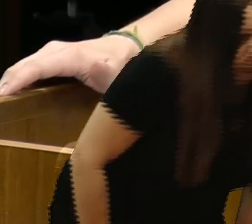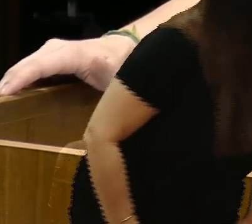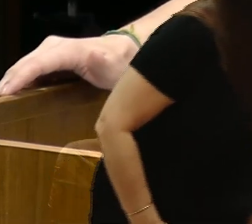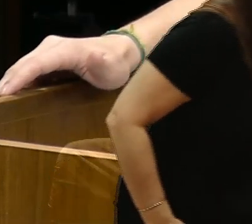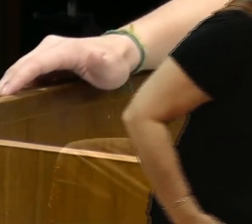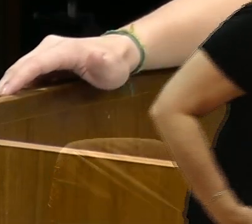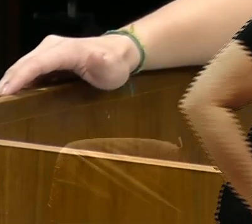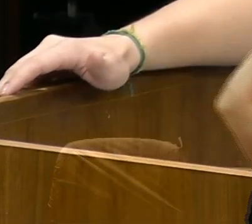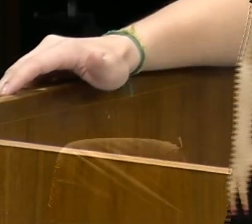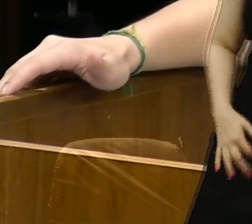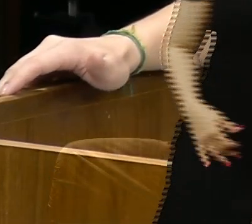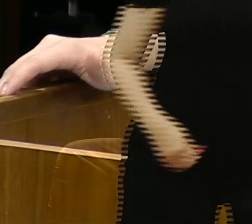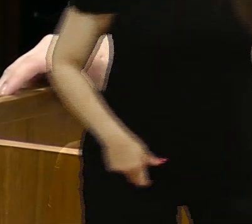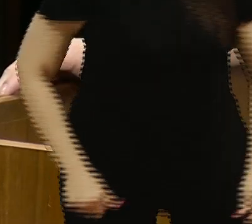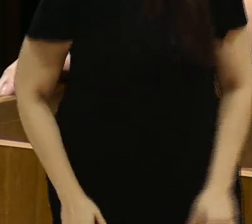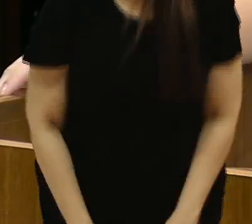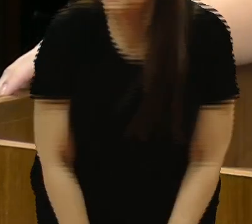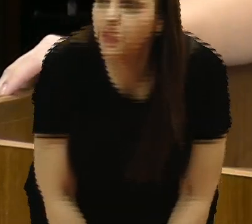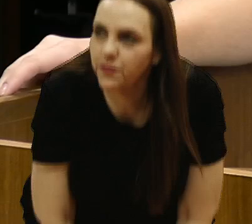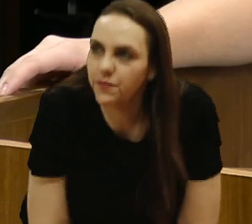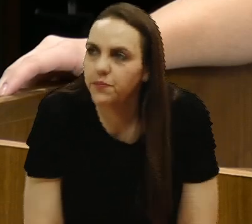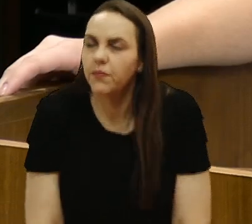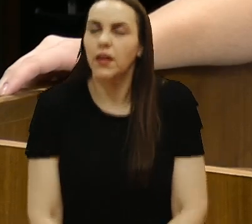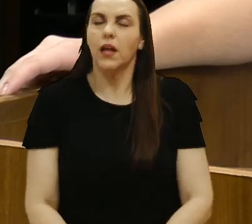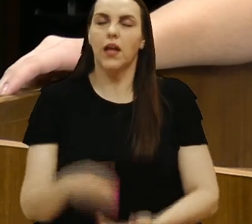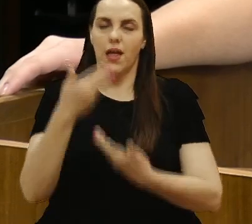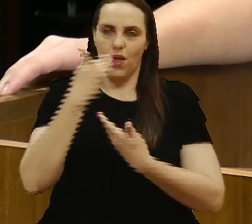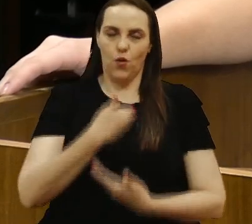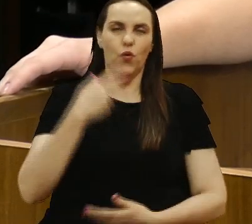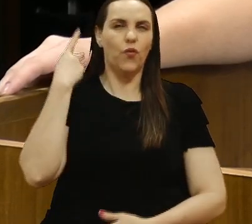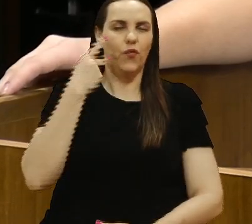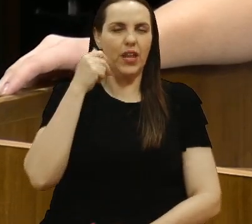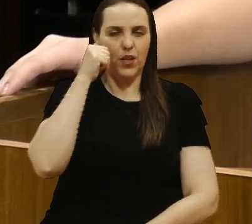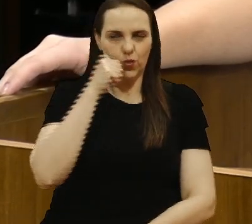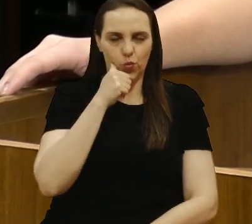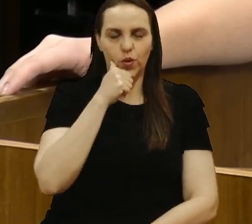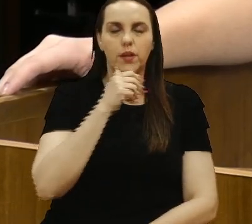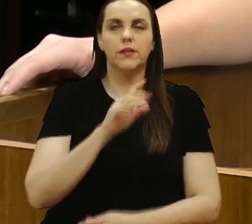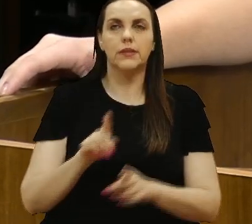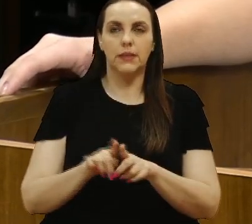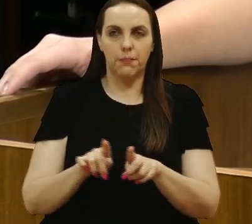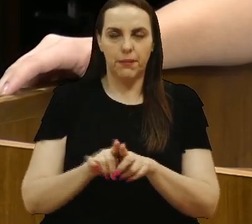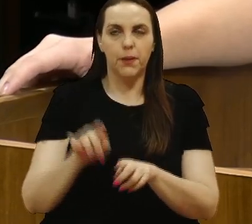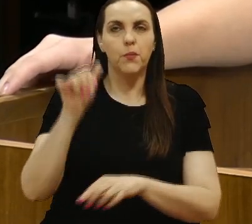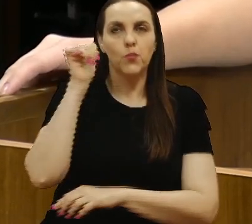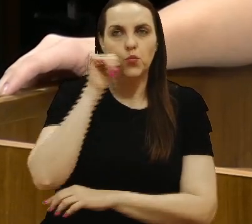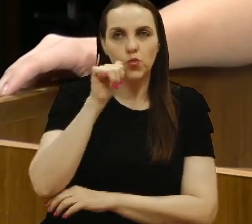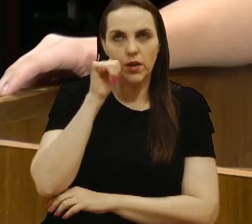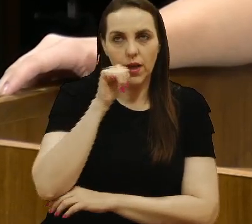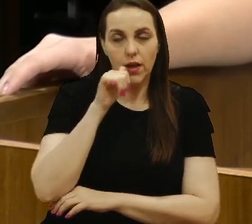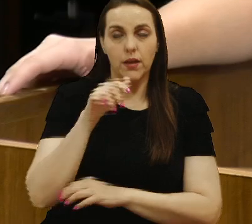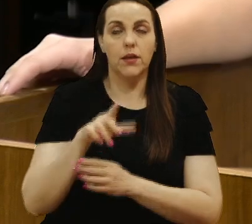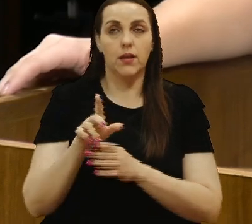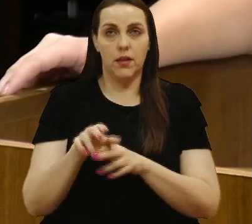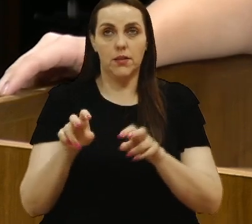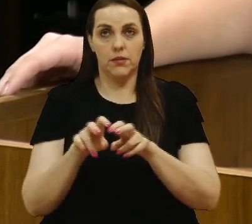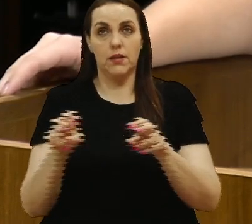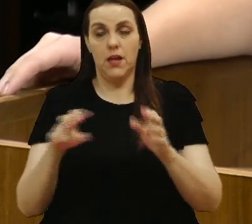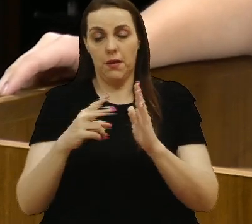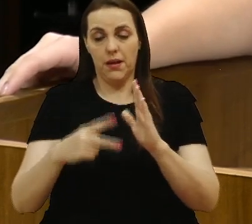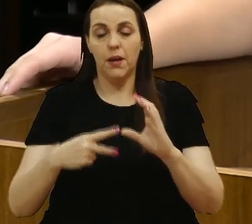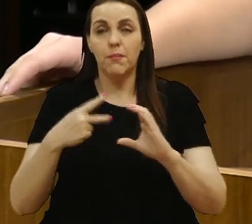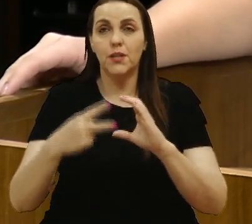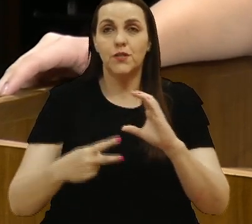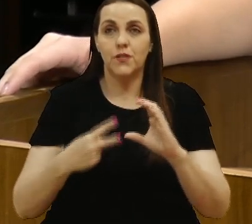vereadora, mulher, que faz parte, sim, da maior bancada de mulheres, né, nesse parlamento caxiense, manifesto a minha